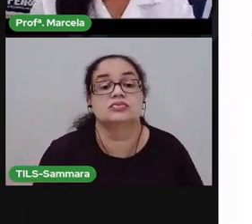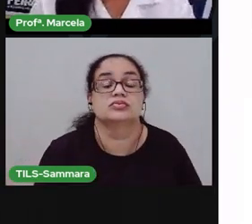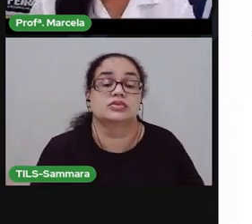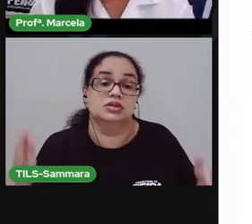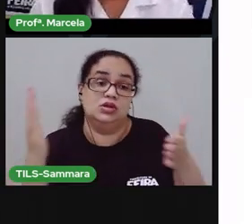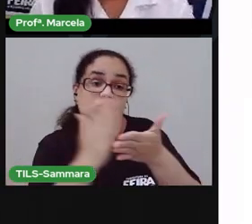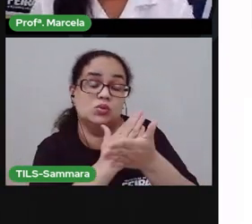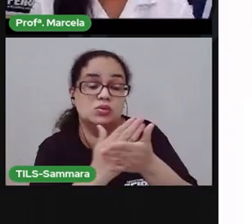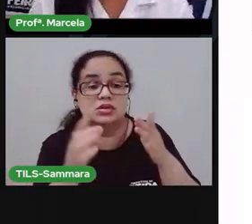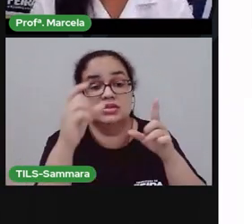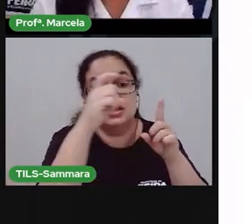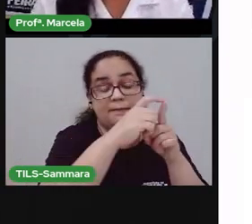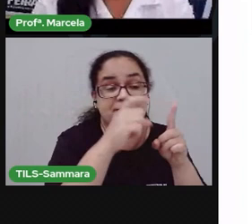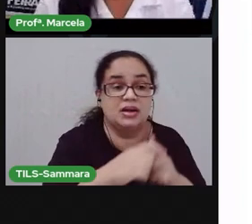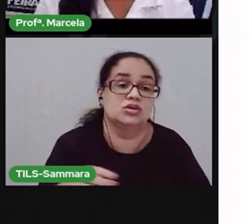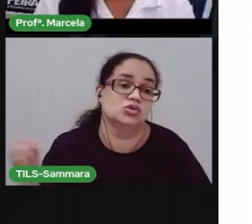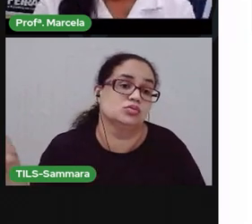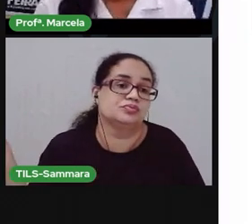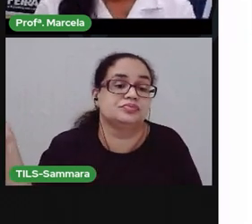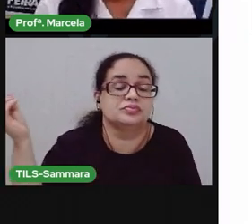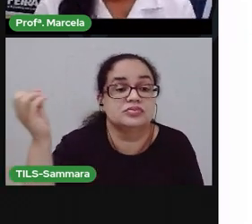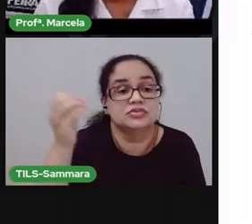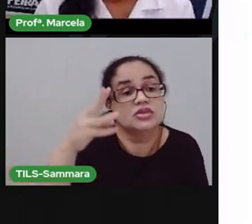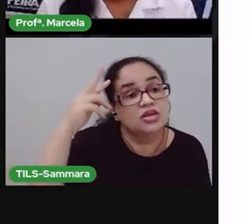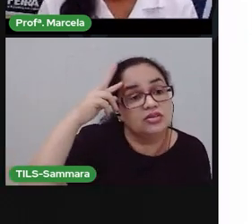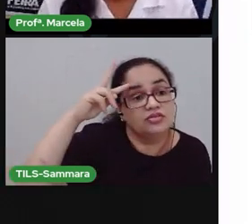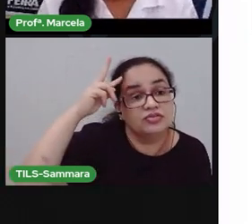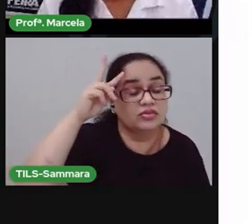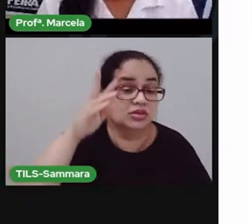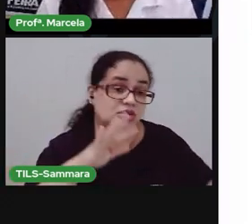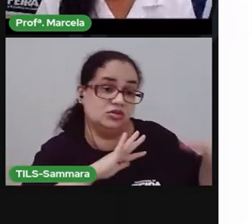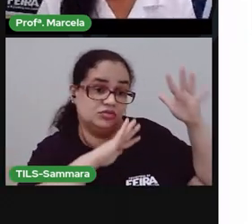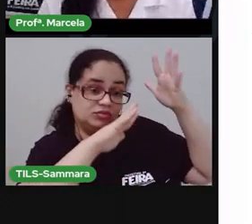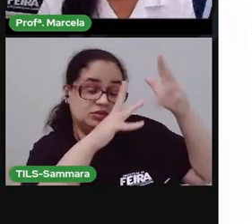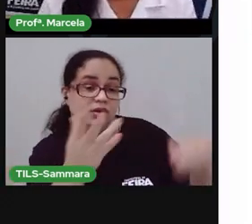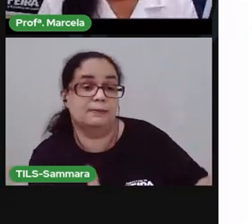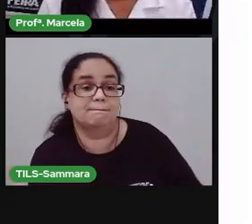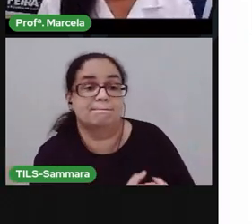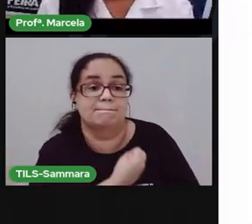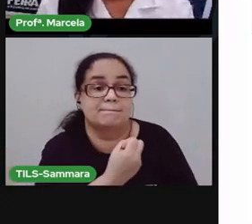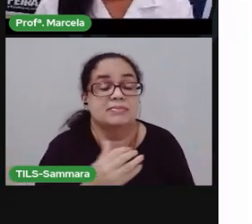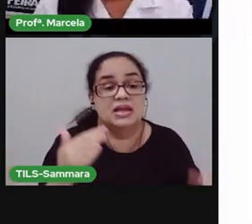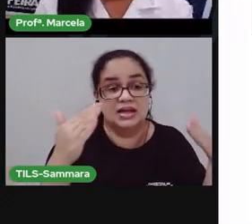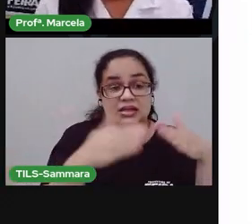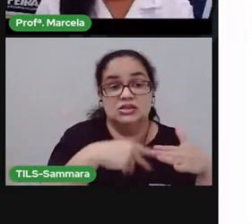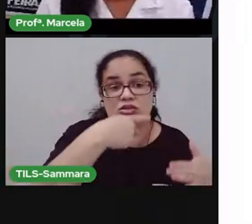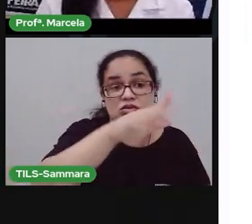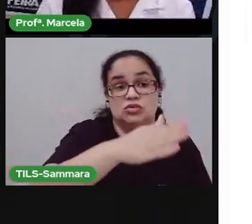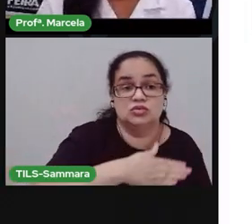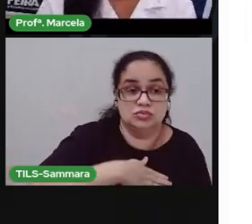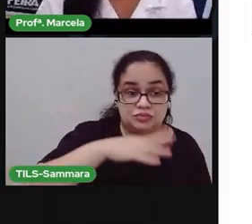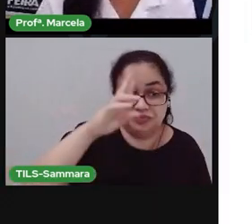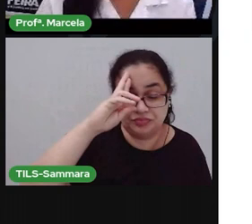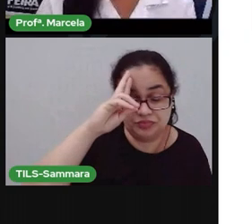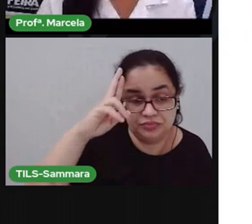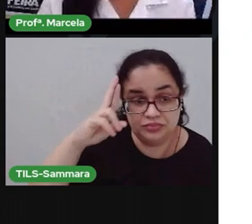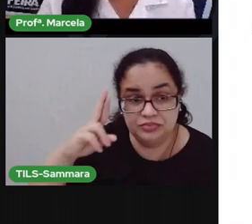algumas palavras novas, a gente revisitou aquele poema A Casa e o Seu Dono, de Elia